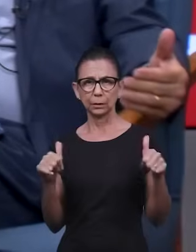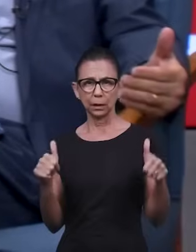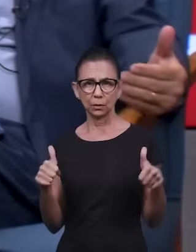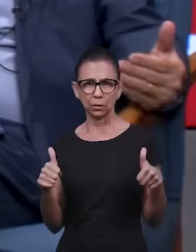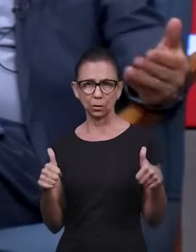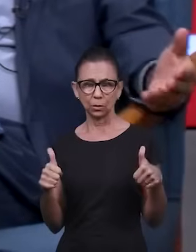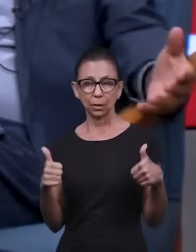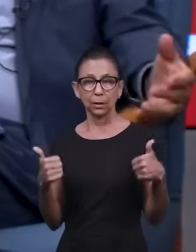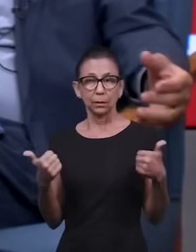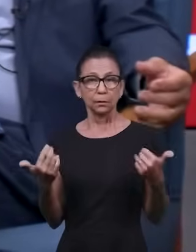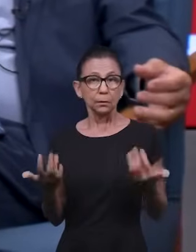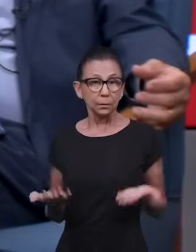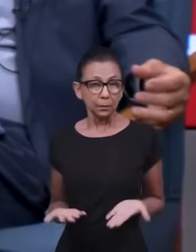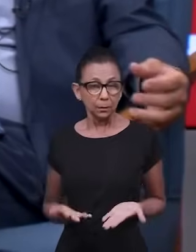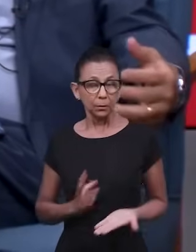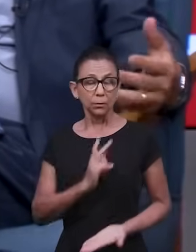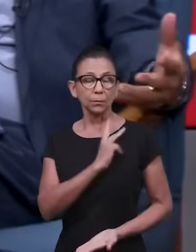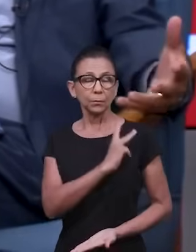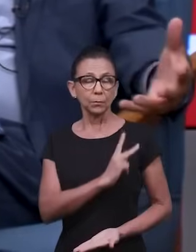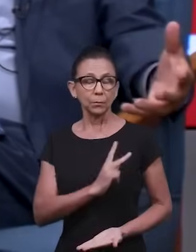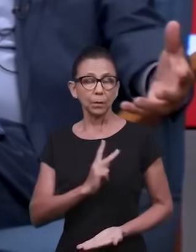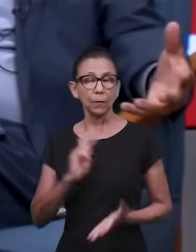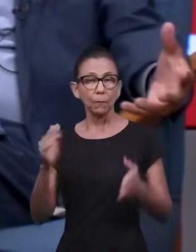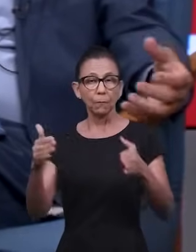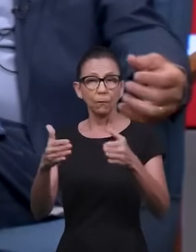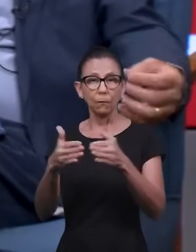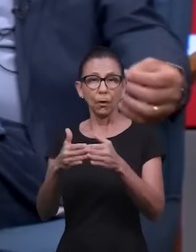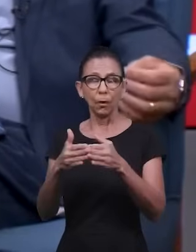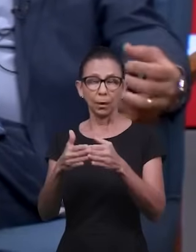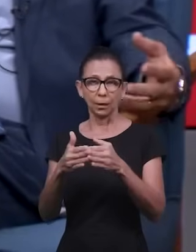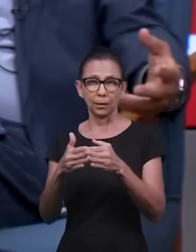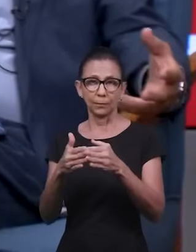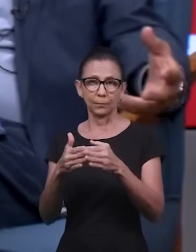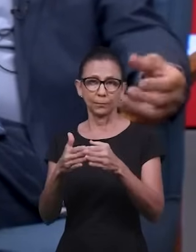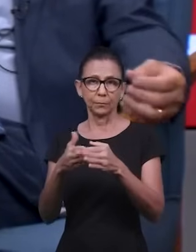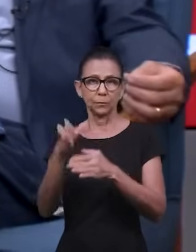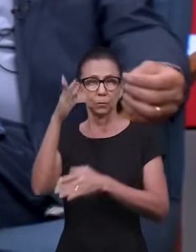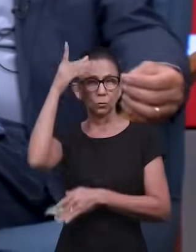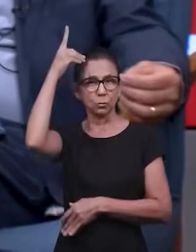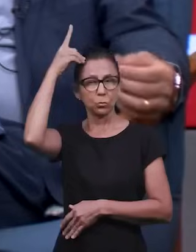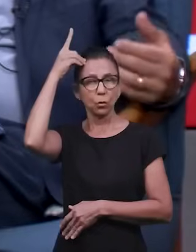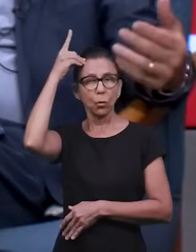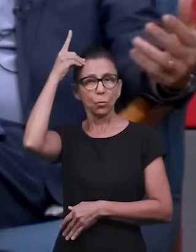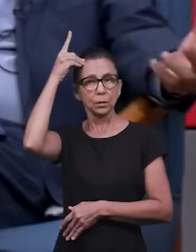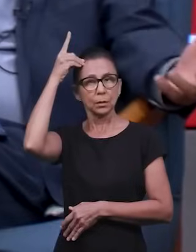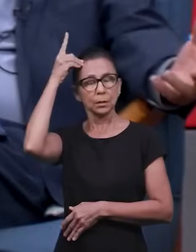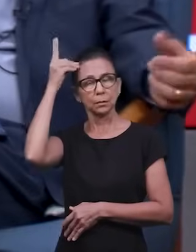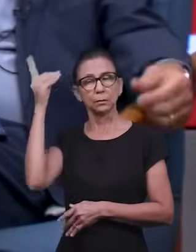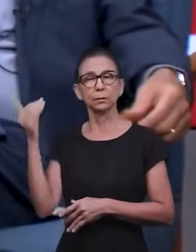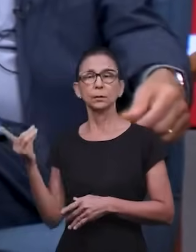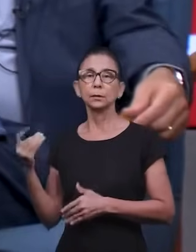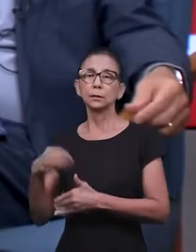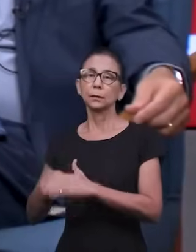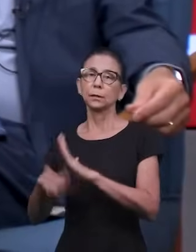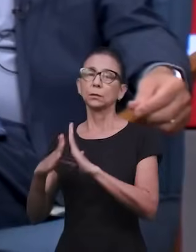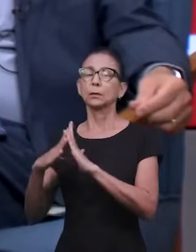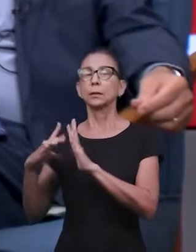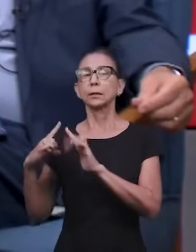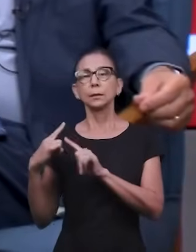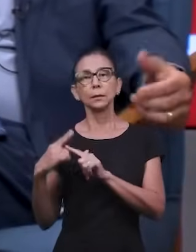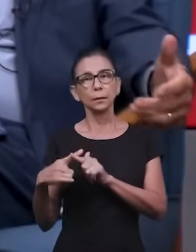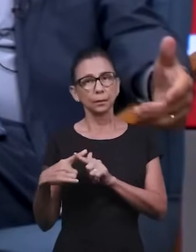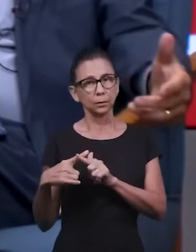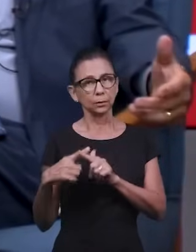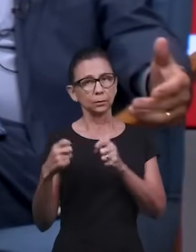da ênfase aos dons espirituais na vida da igreja como nós falamos nos